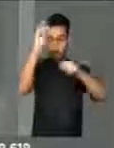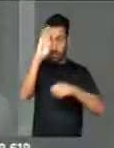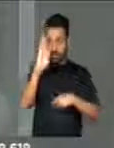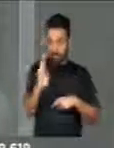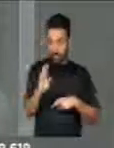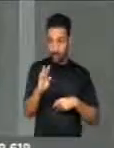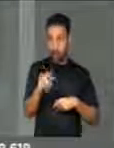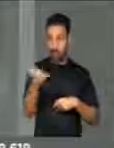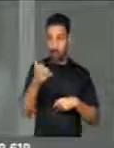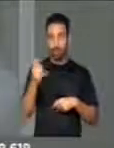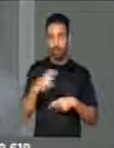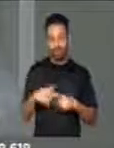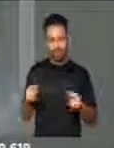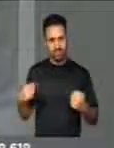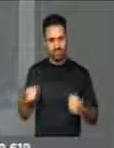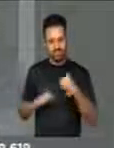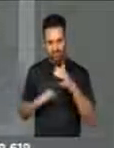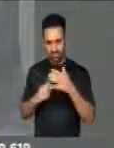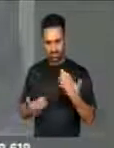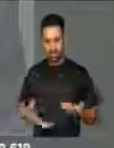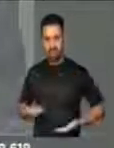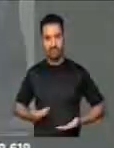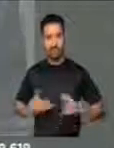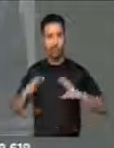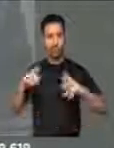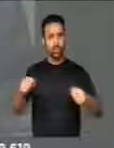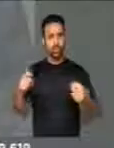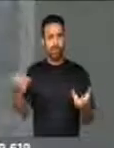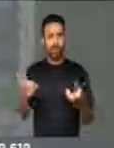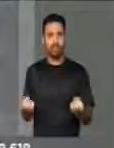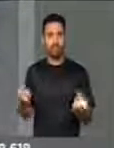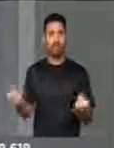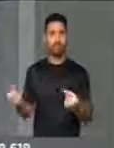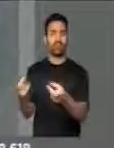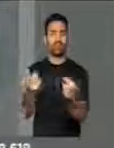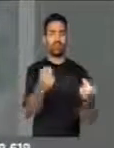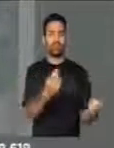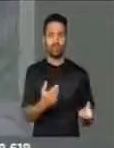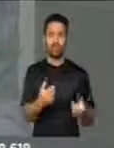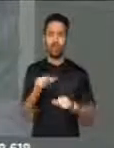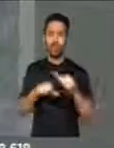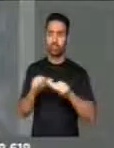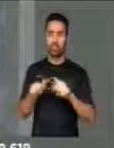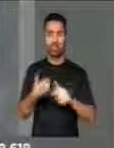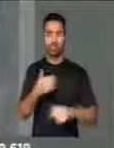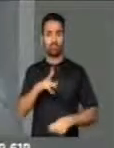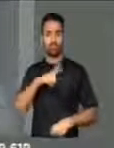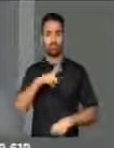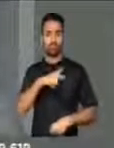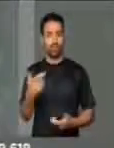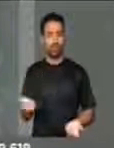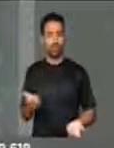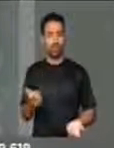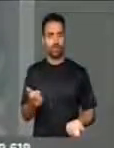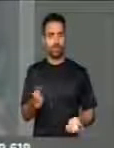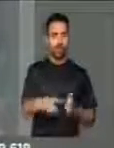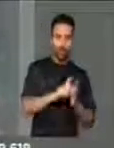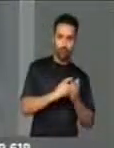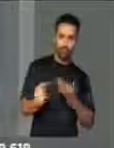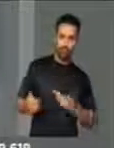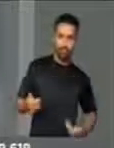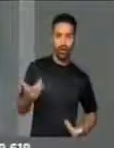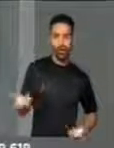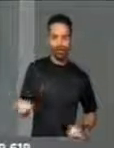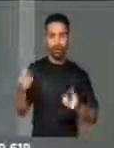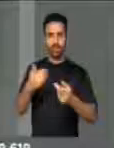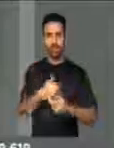que privatizar os serviços públicos, nós temos que privatizar o patrimônio público, nós temos